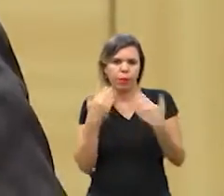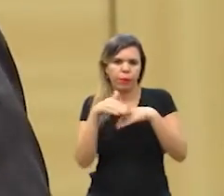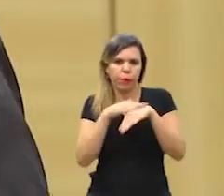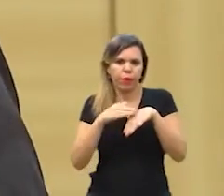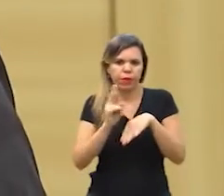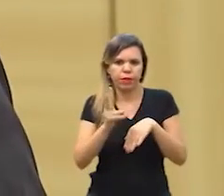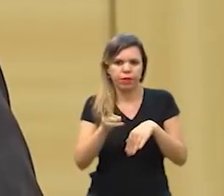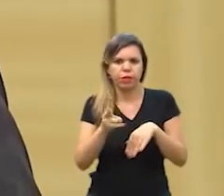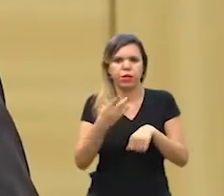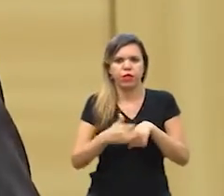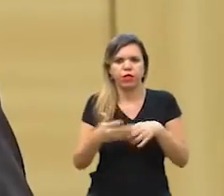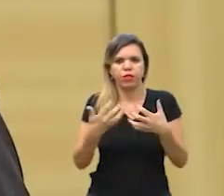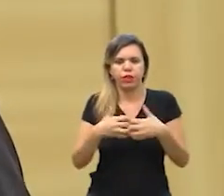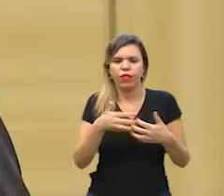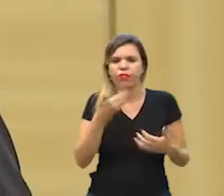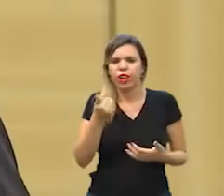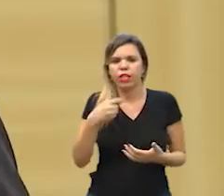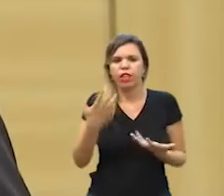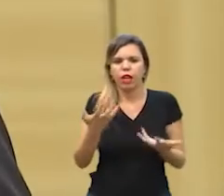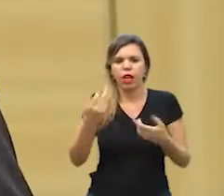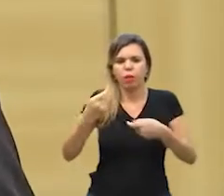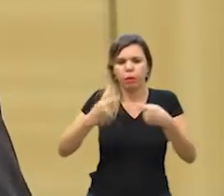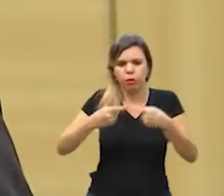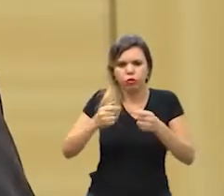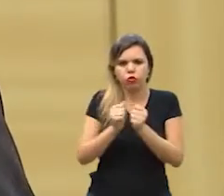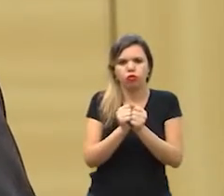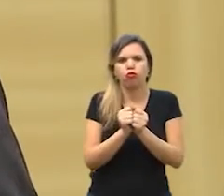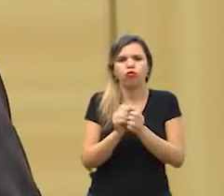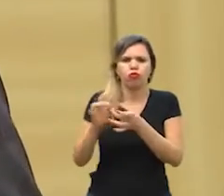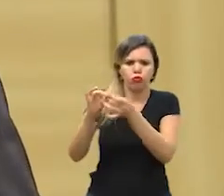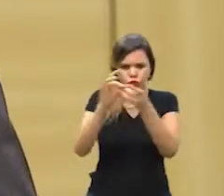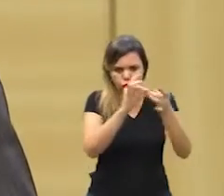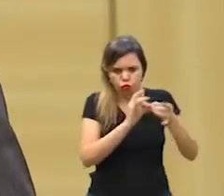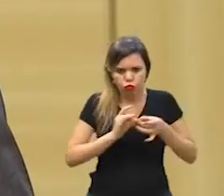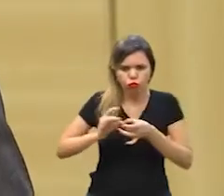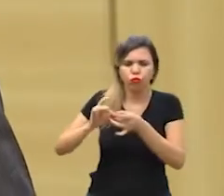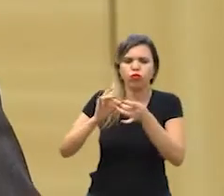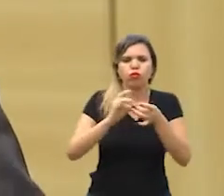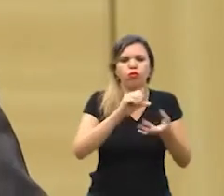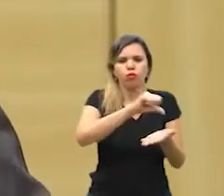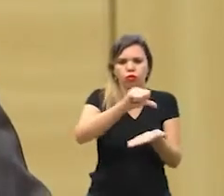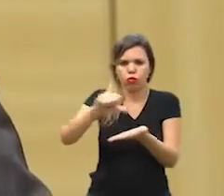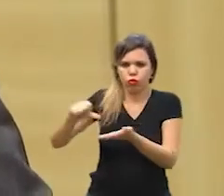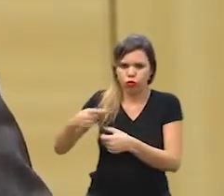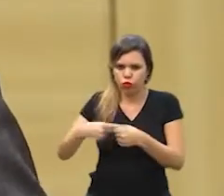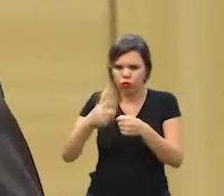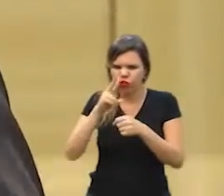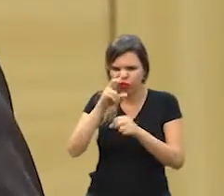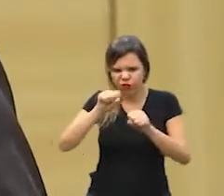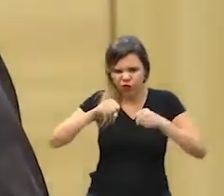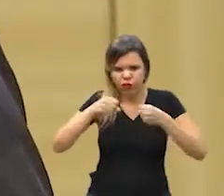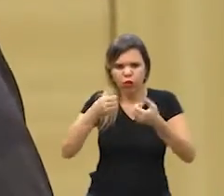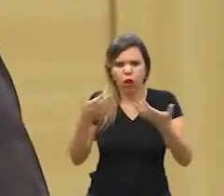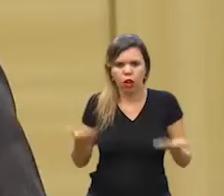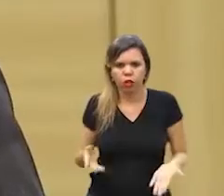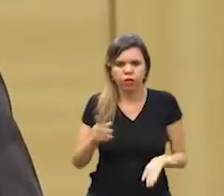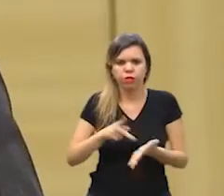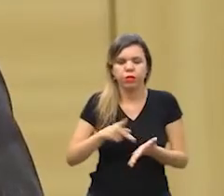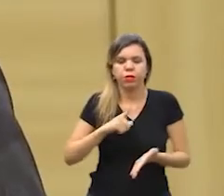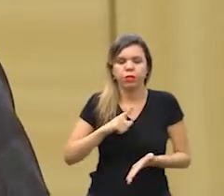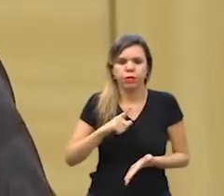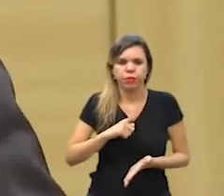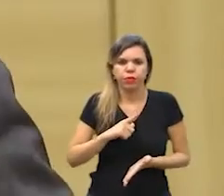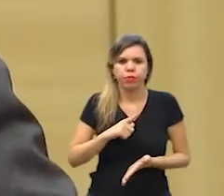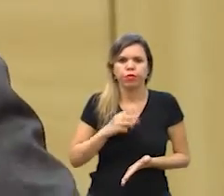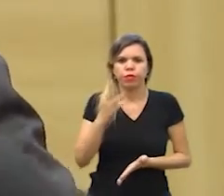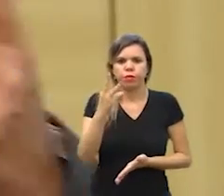nas nossas conversas, são sempre muito práticas. O que a gente quer é fazer política regional, se unir. É uma região muito forte, que na